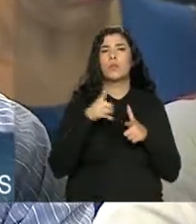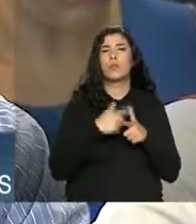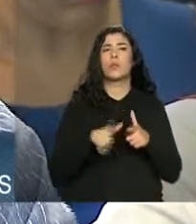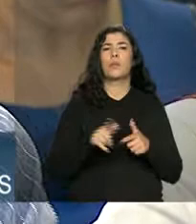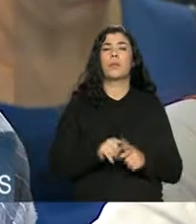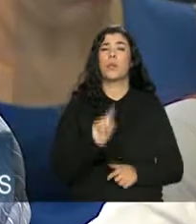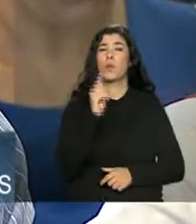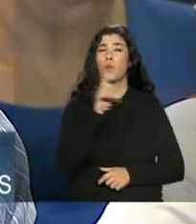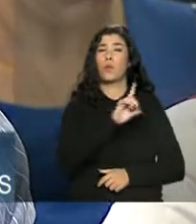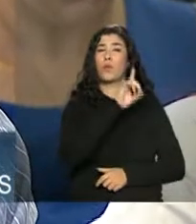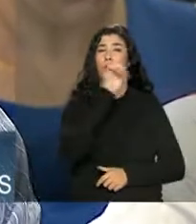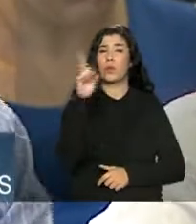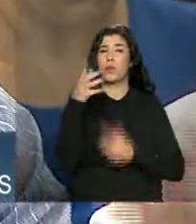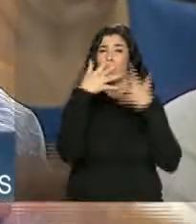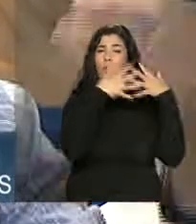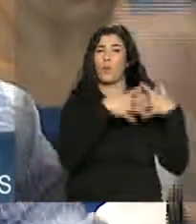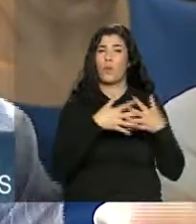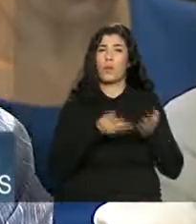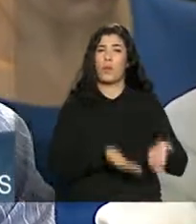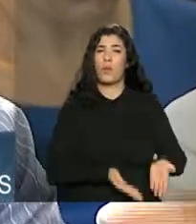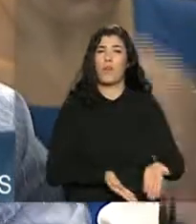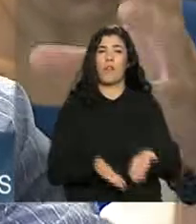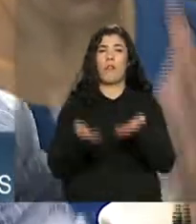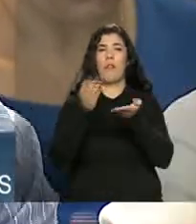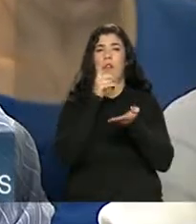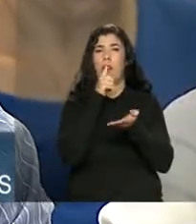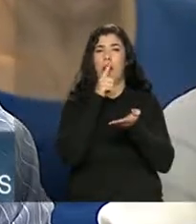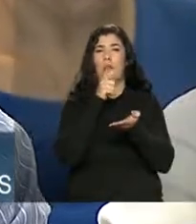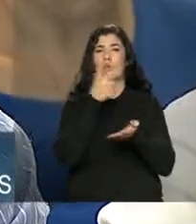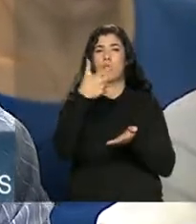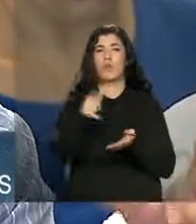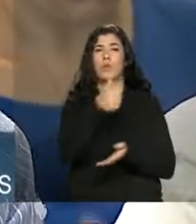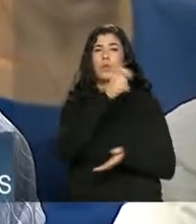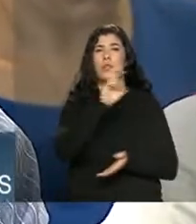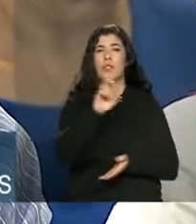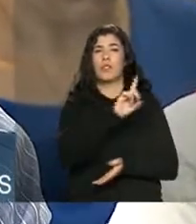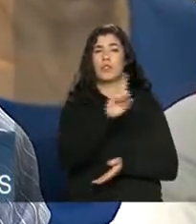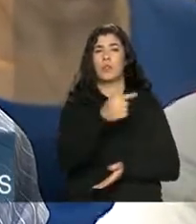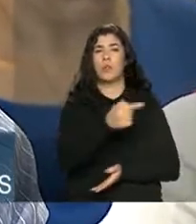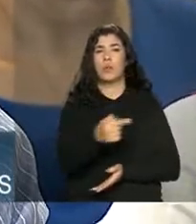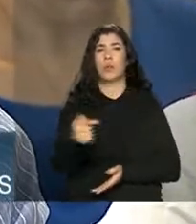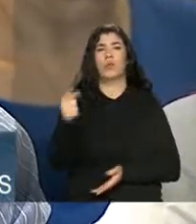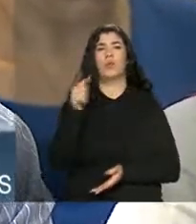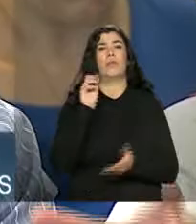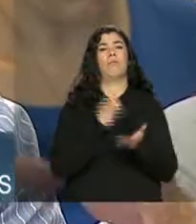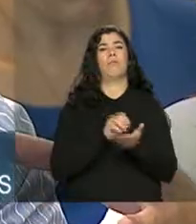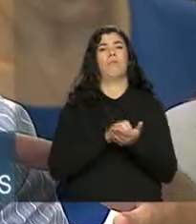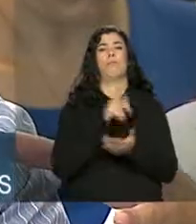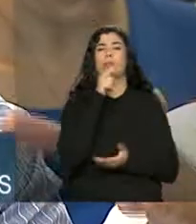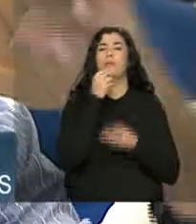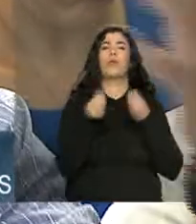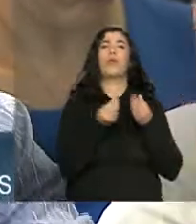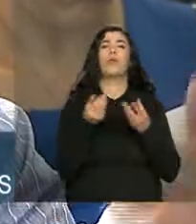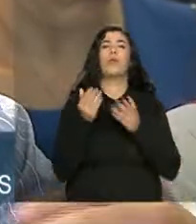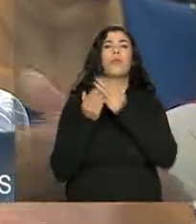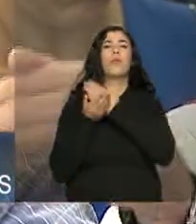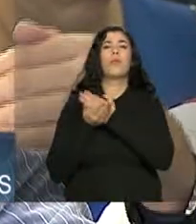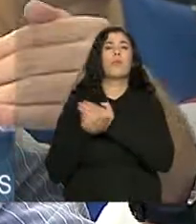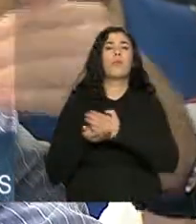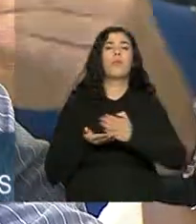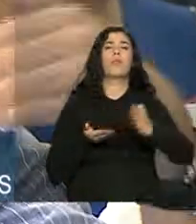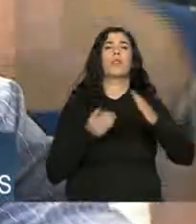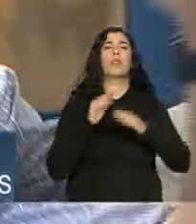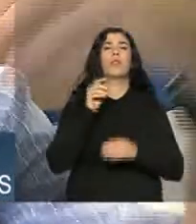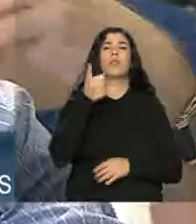ficam 15 sem Desde quando que o governo já tem essa essa avaliação dessas cidades o seu